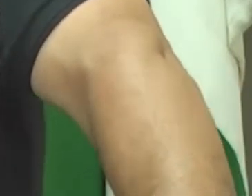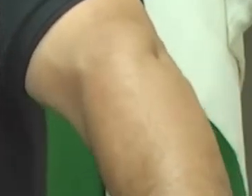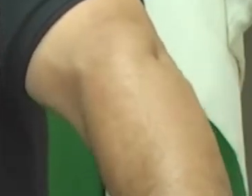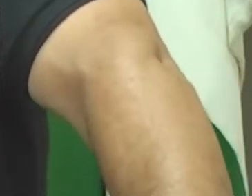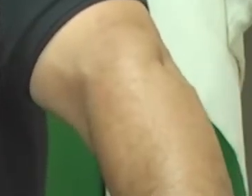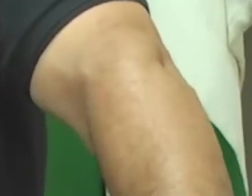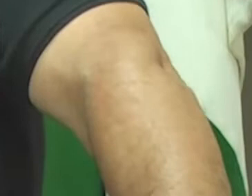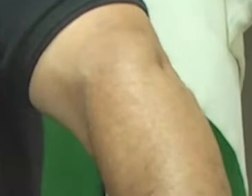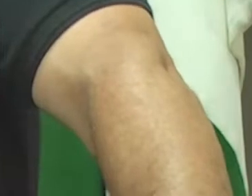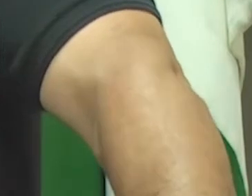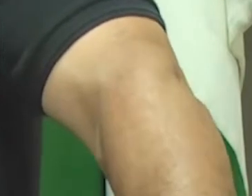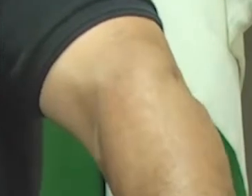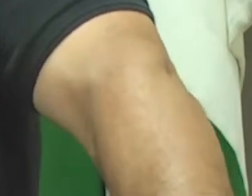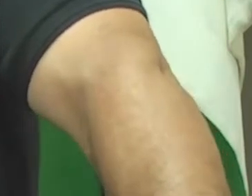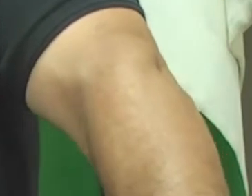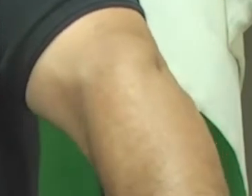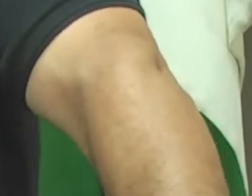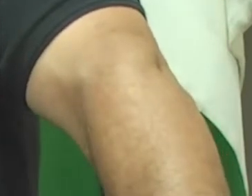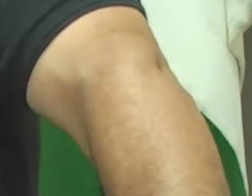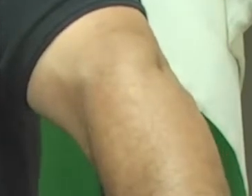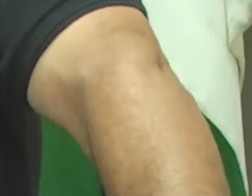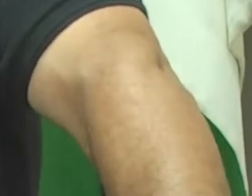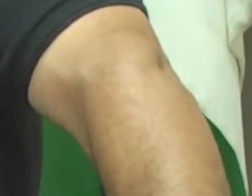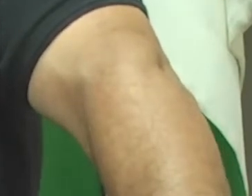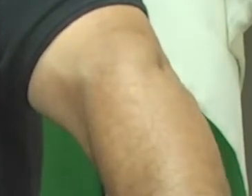sala de aula, está fechando turmas.